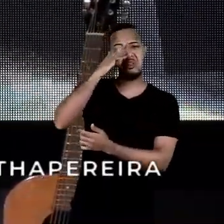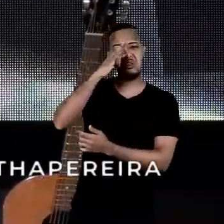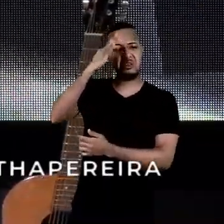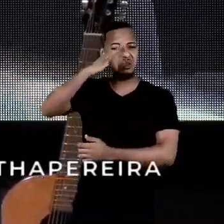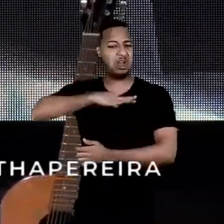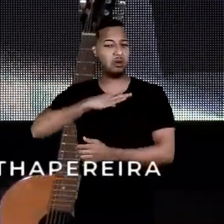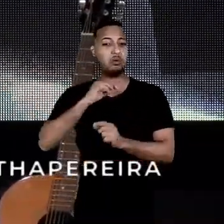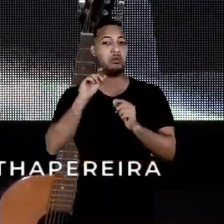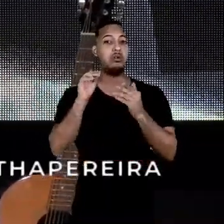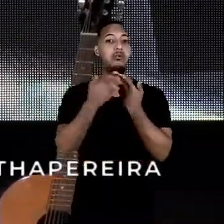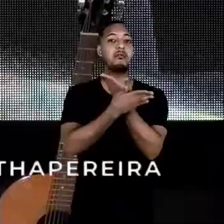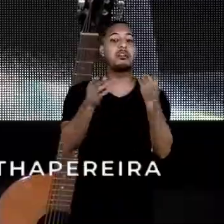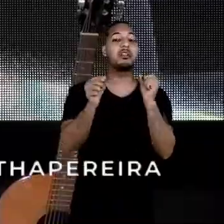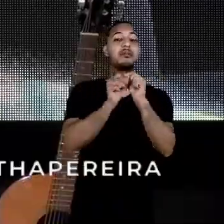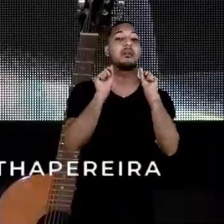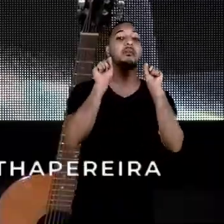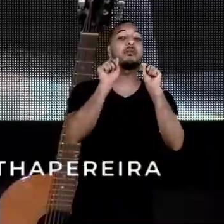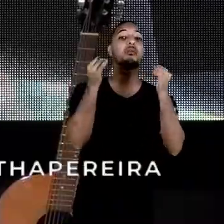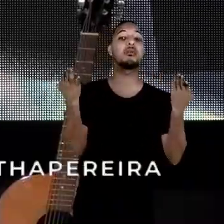faz?